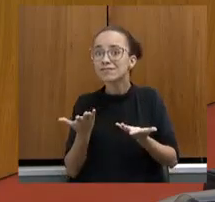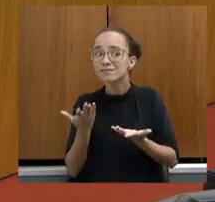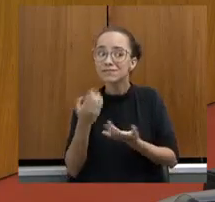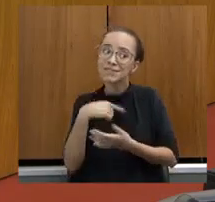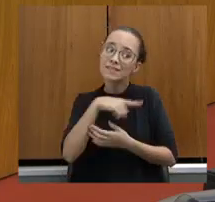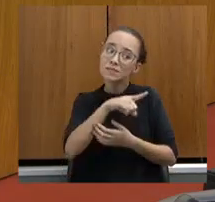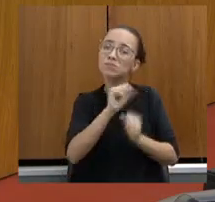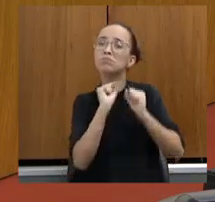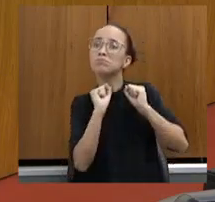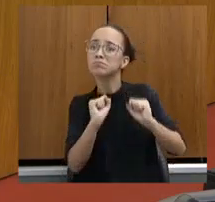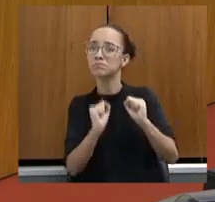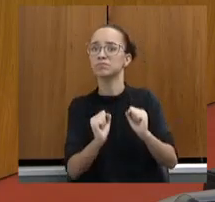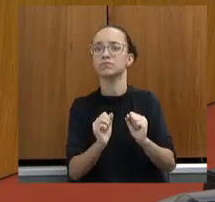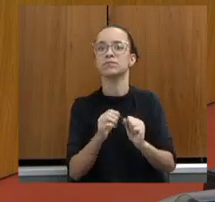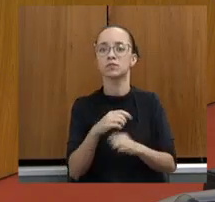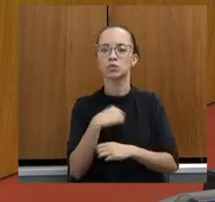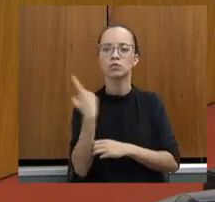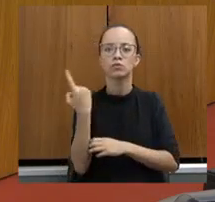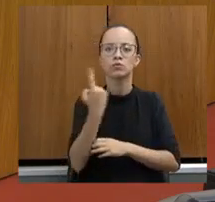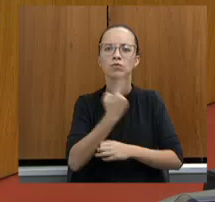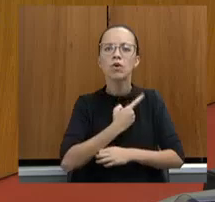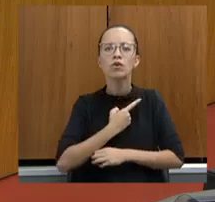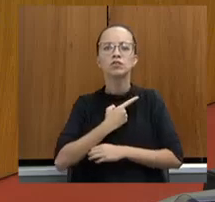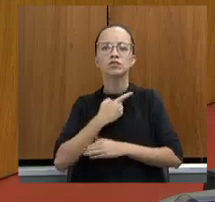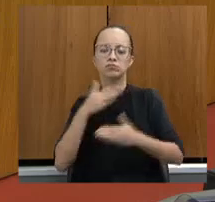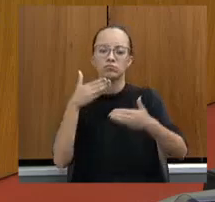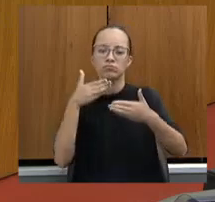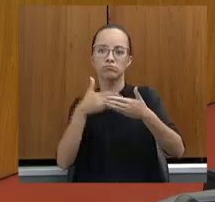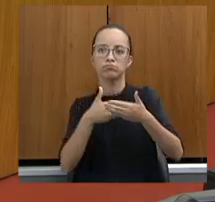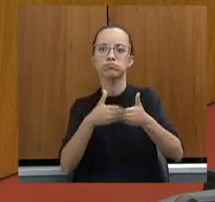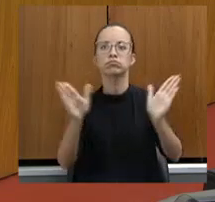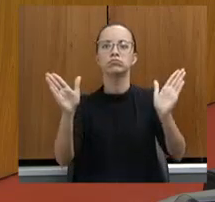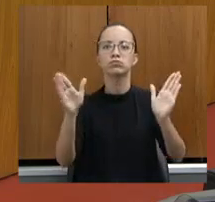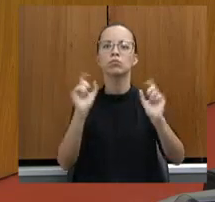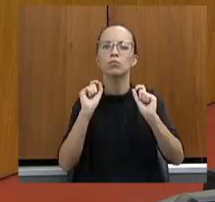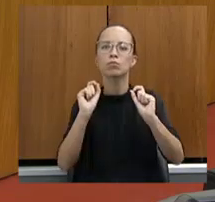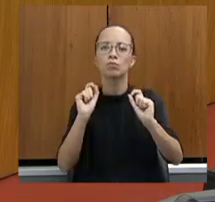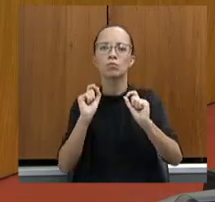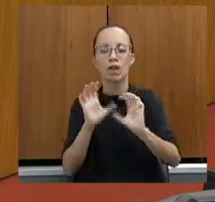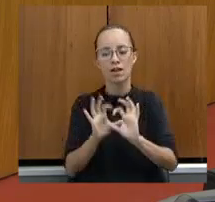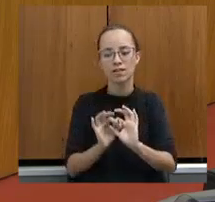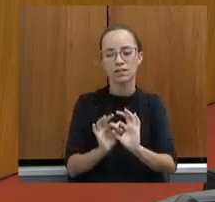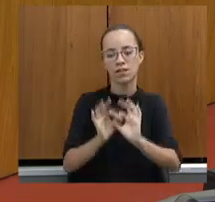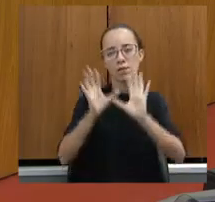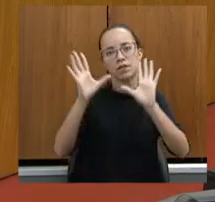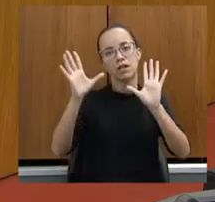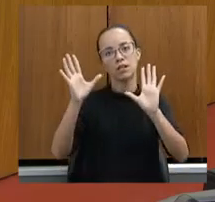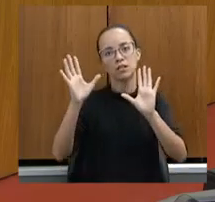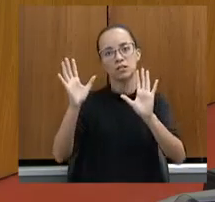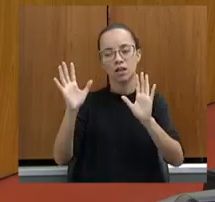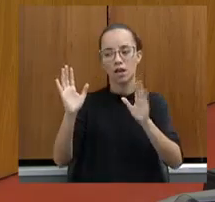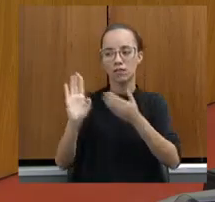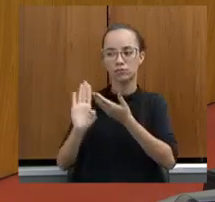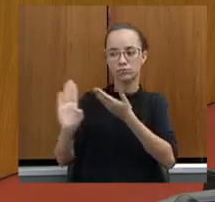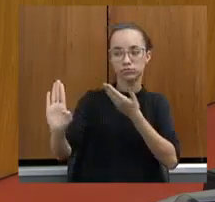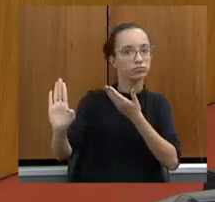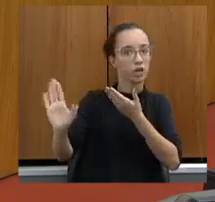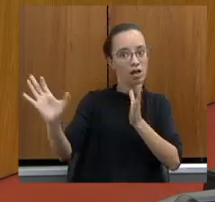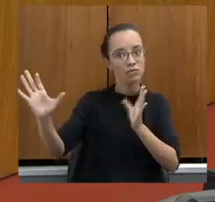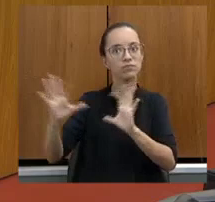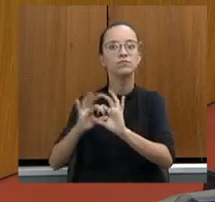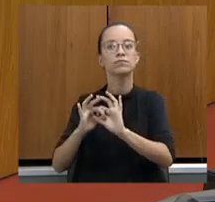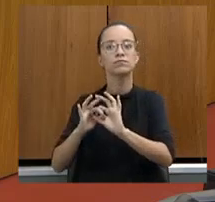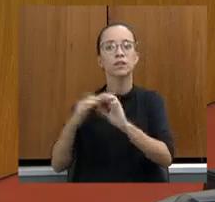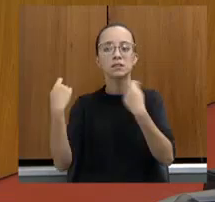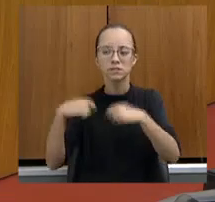teria porque nós rompemos a barreira da Independência que afasta os dois poderes e que cada